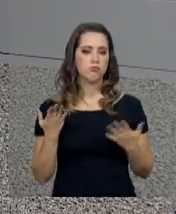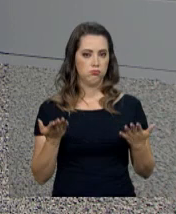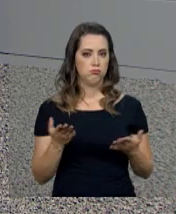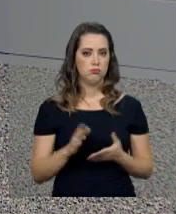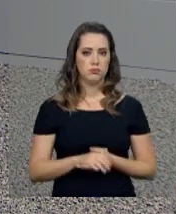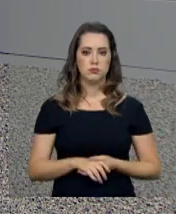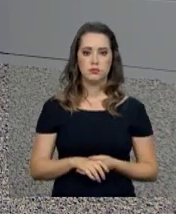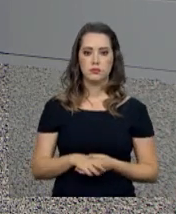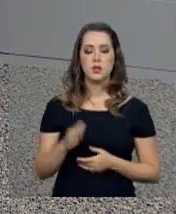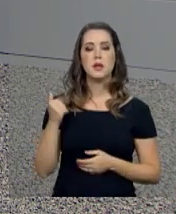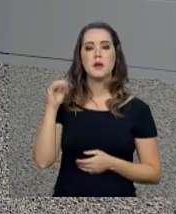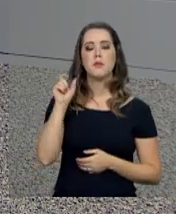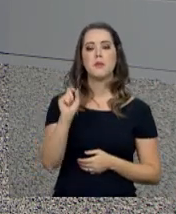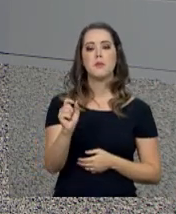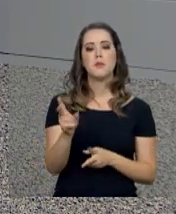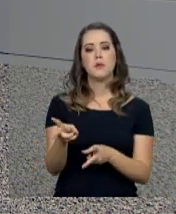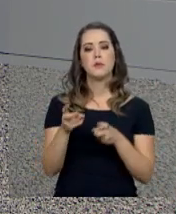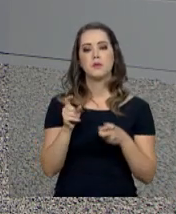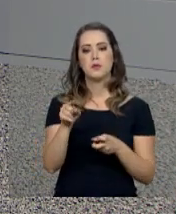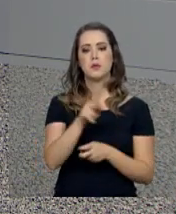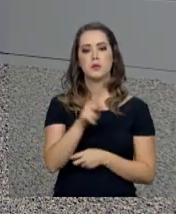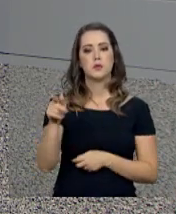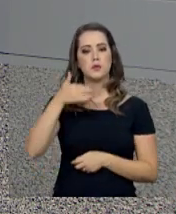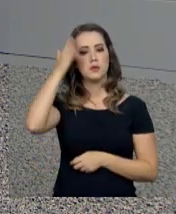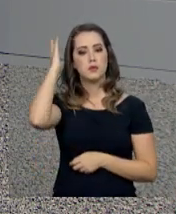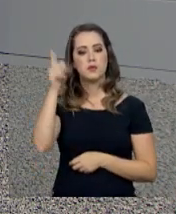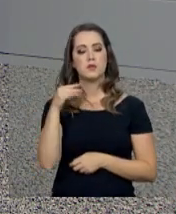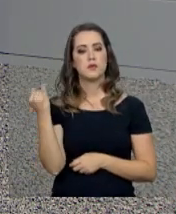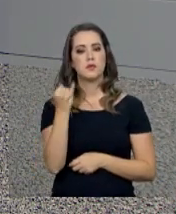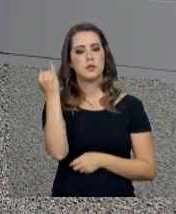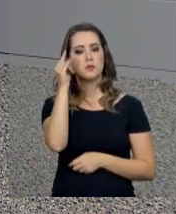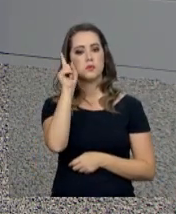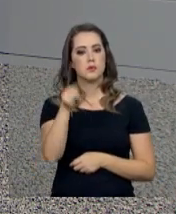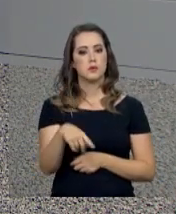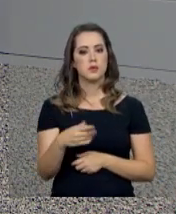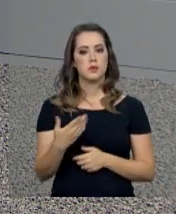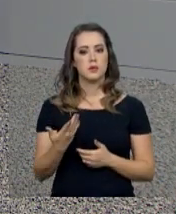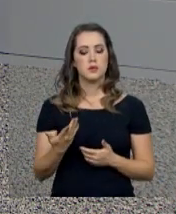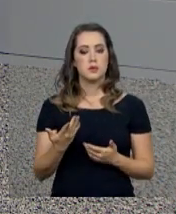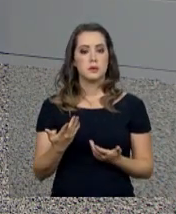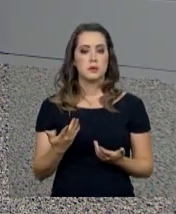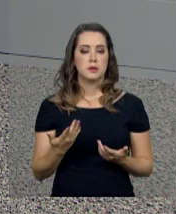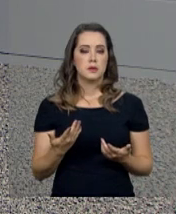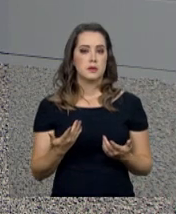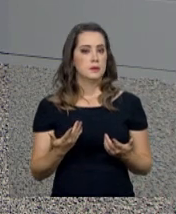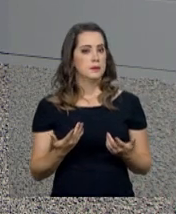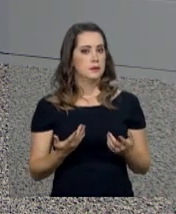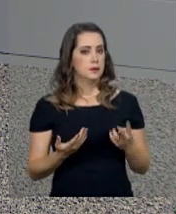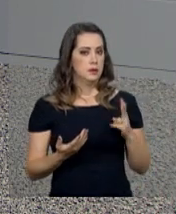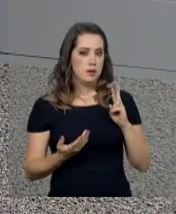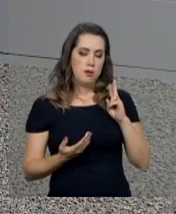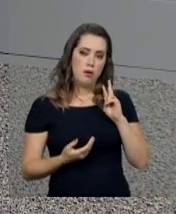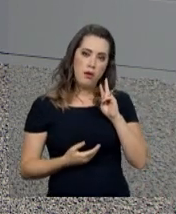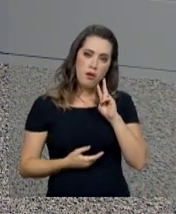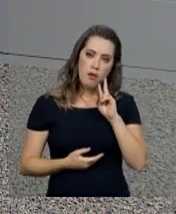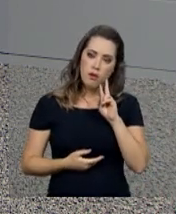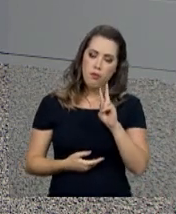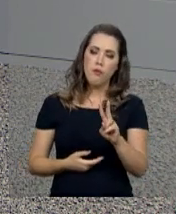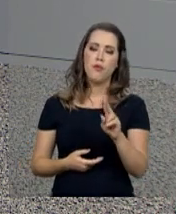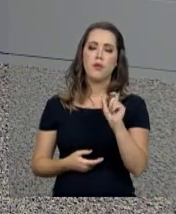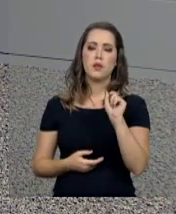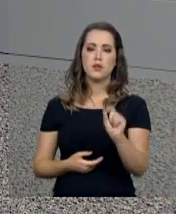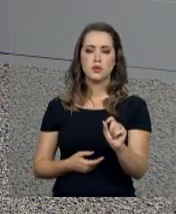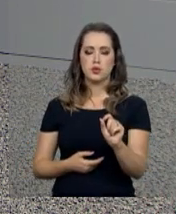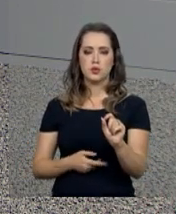que mais falam que você no discurso o presidente já temos e que está aí pra gente eu acho que vem aquela linha do que a gente estava falando quer dizer o